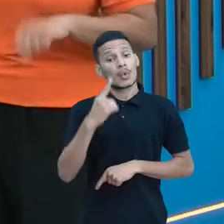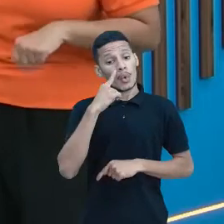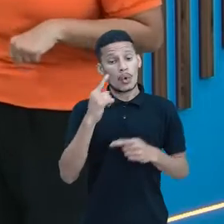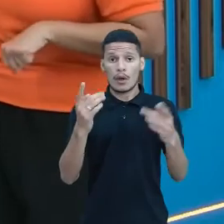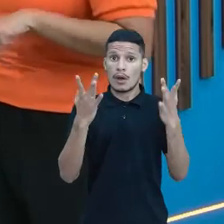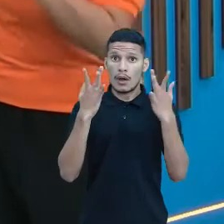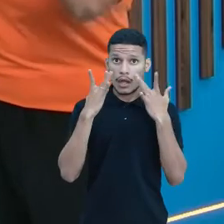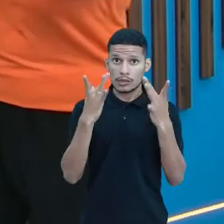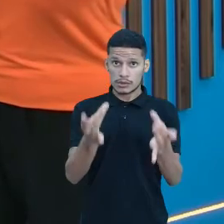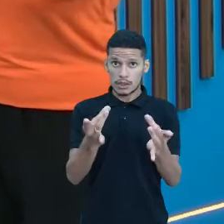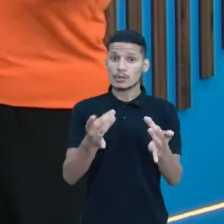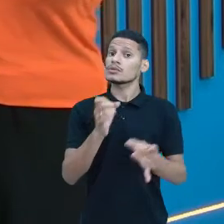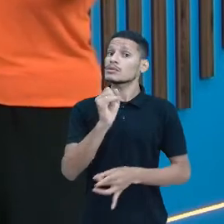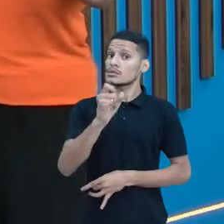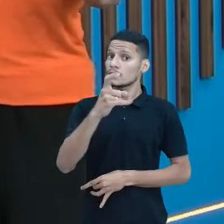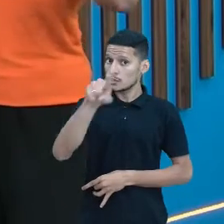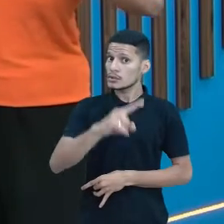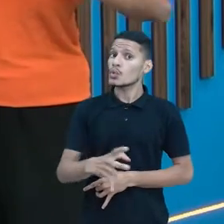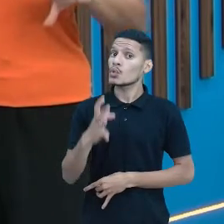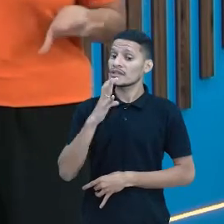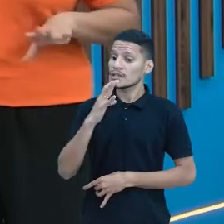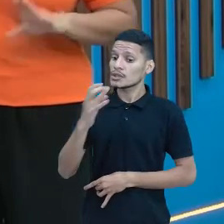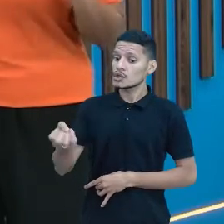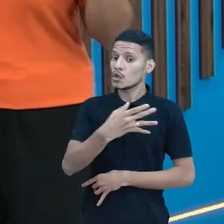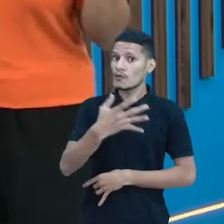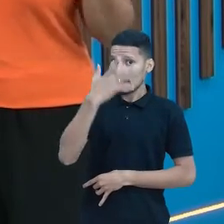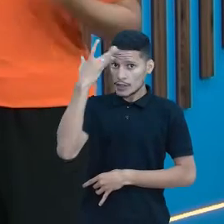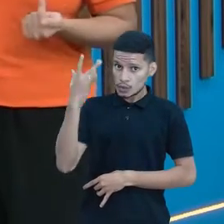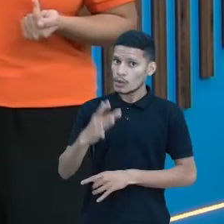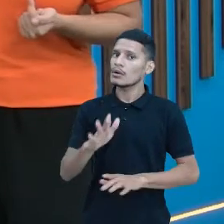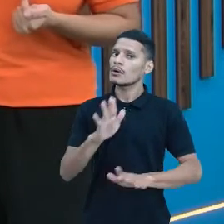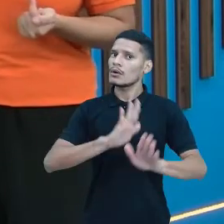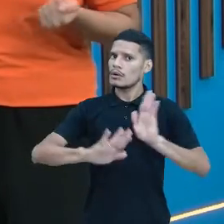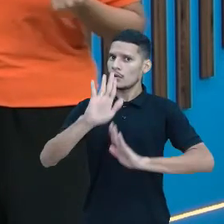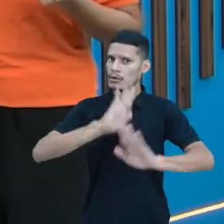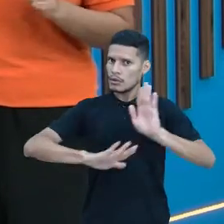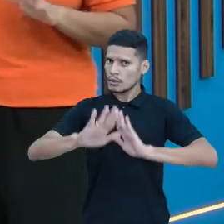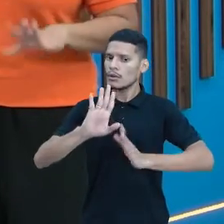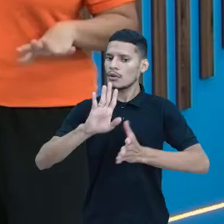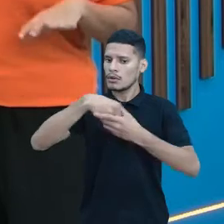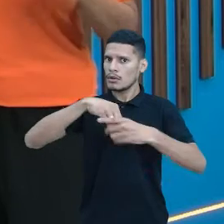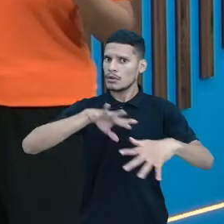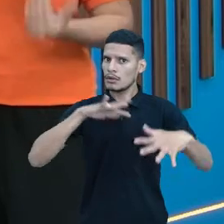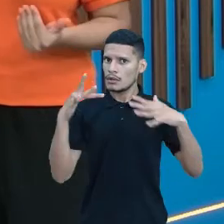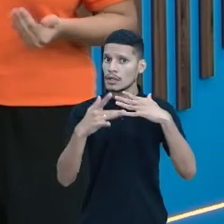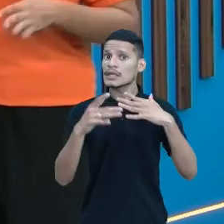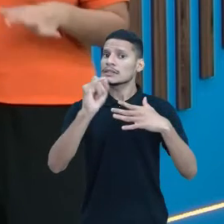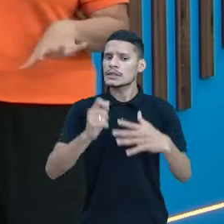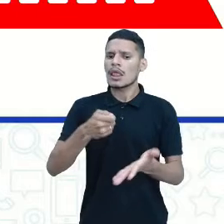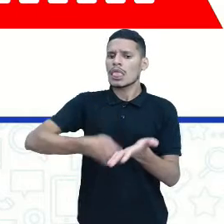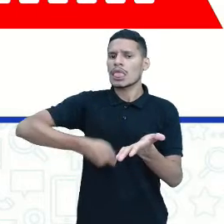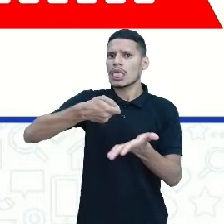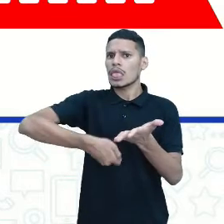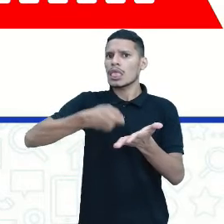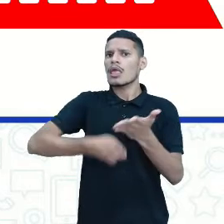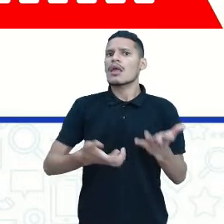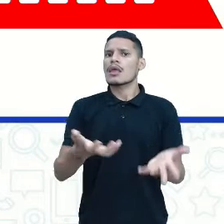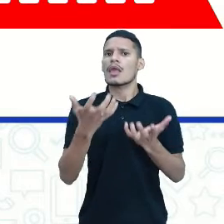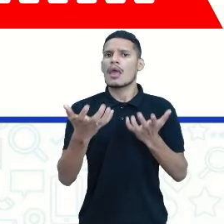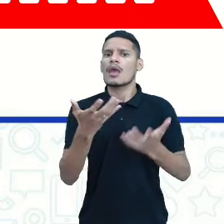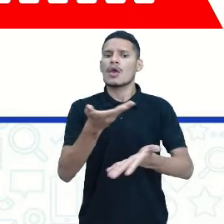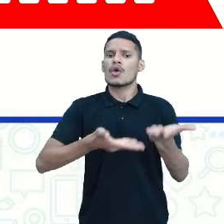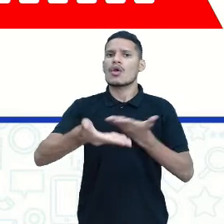Atenção! Se você conhecer uma nova pessoa online, tenha muito cuidado se ela estiver muita insistência em querer algo ou